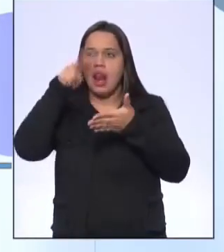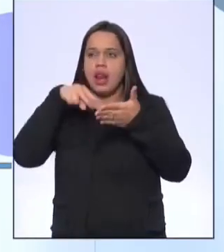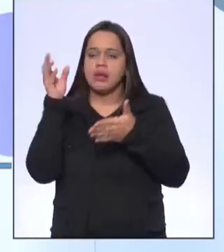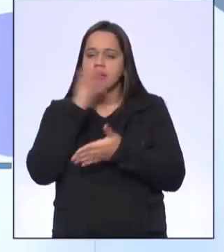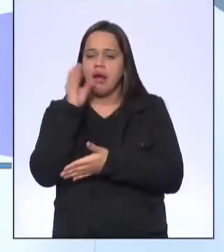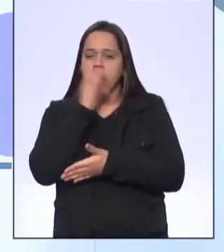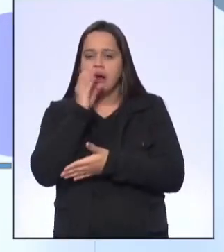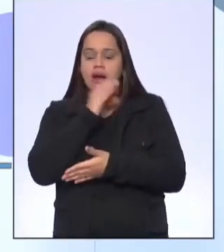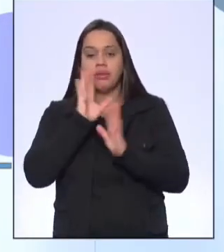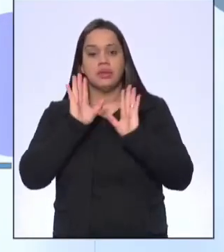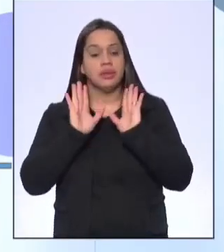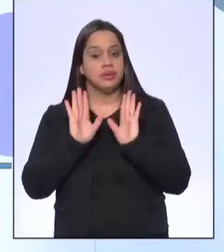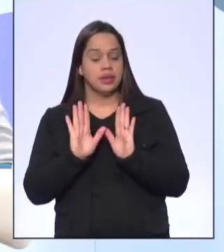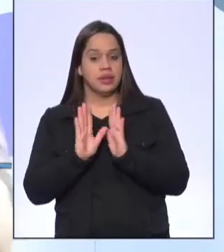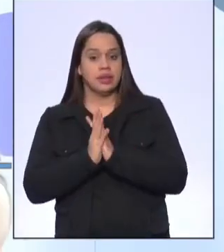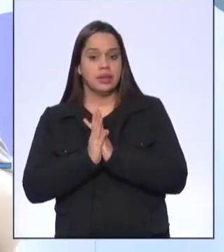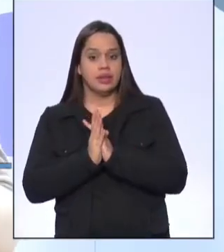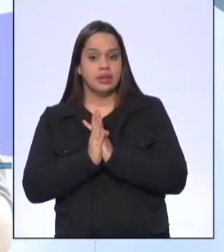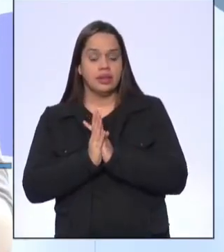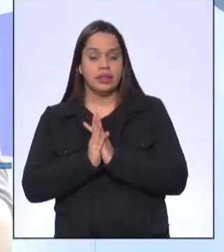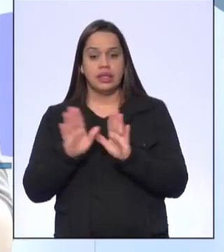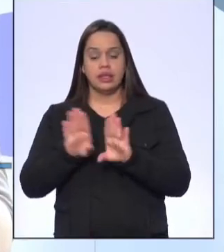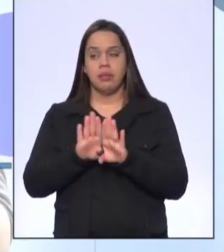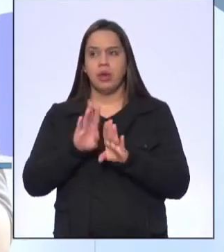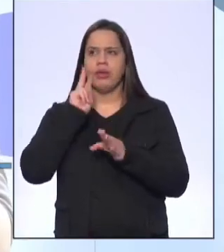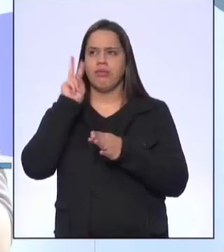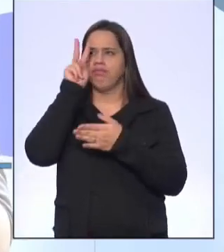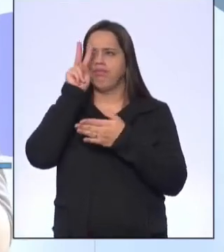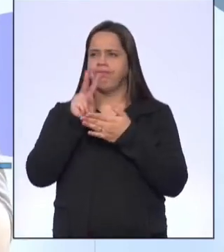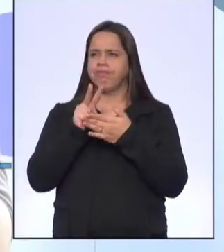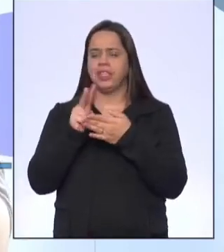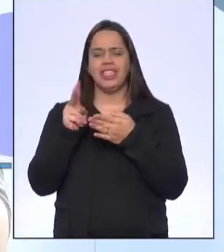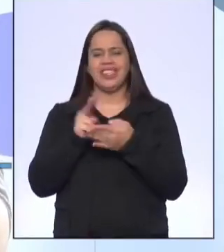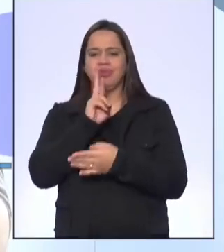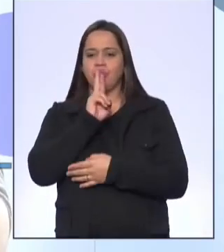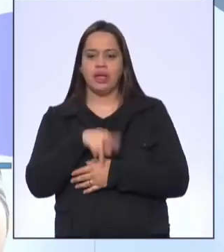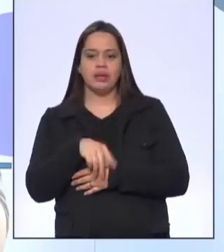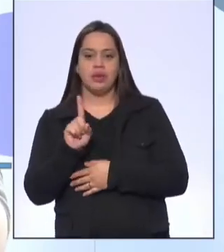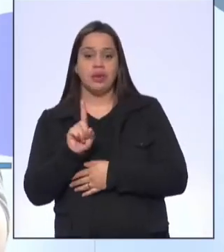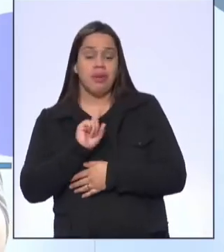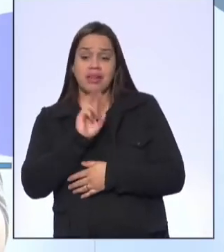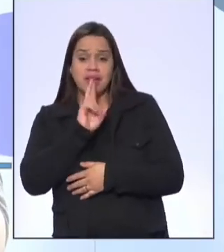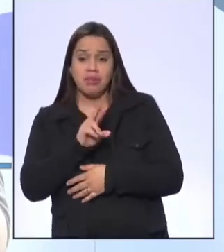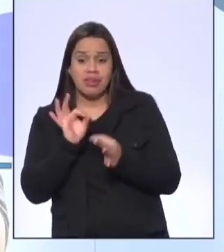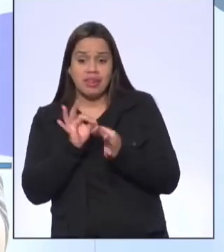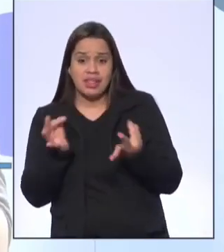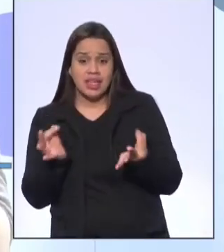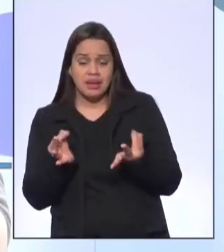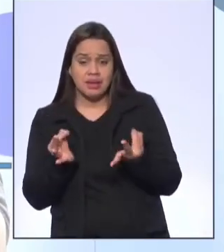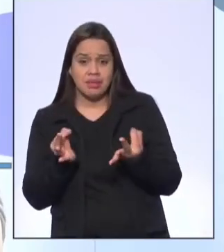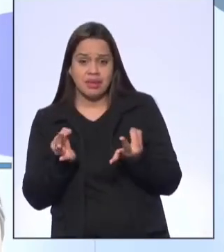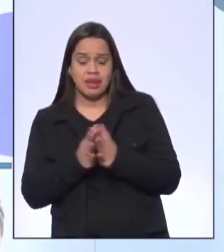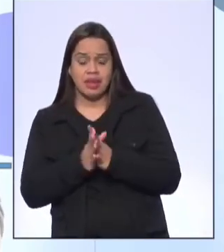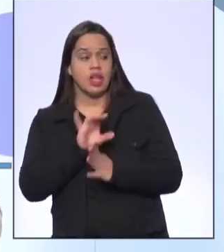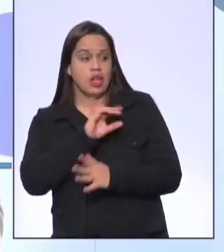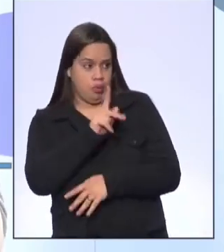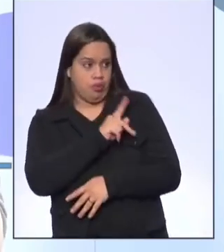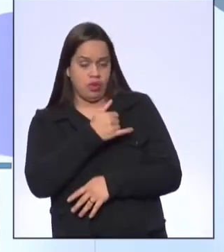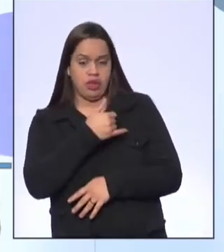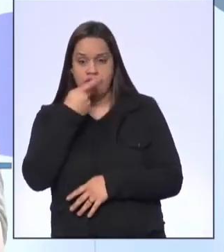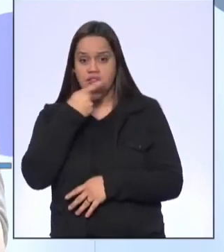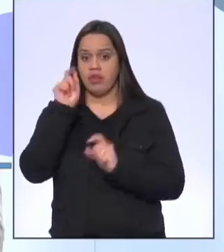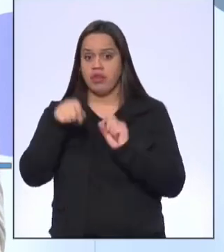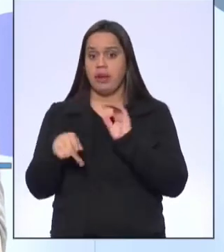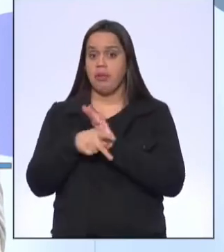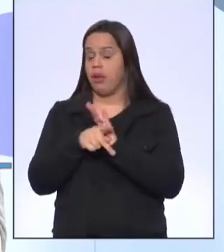rápida e até muitas vezes deixam de responder. Mas a resposta é uma questão simples, até o Jonas estava comentando aqui, que é uma